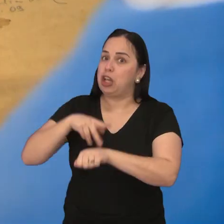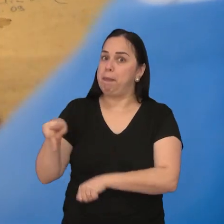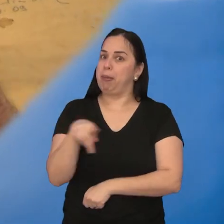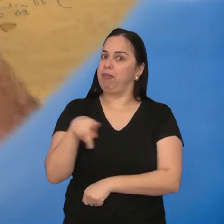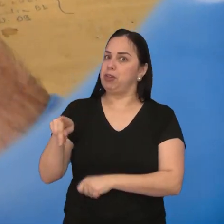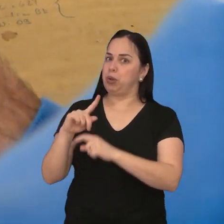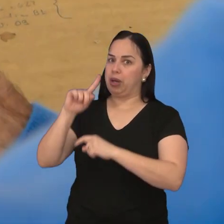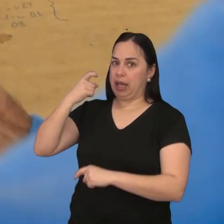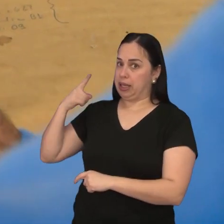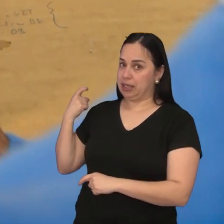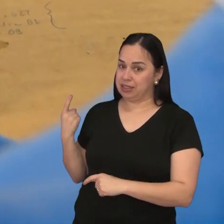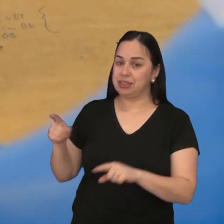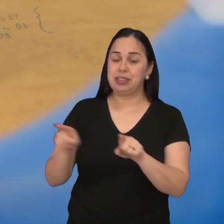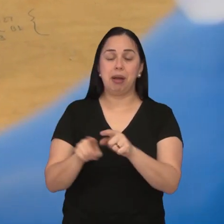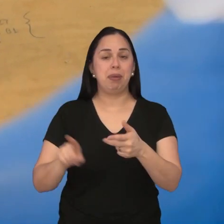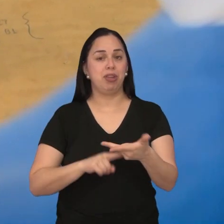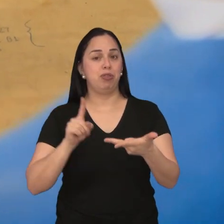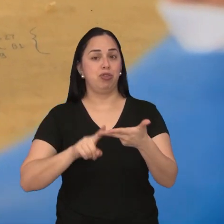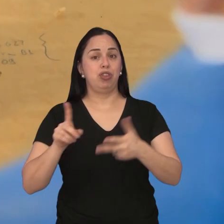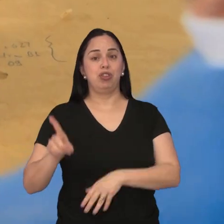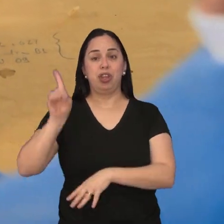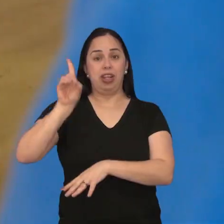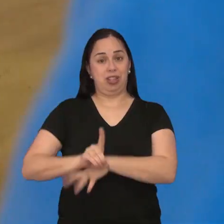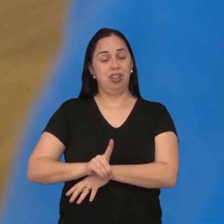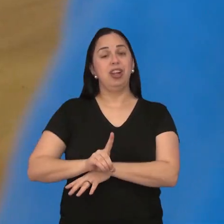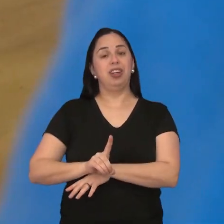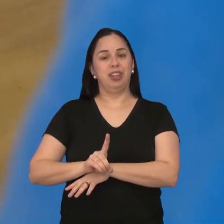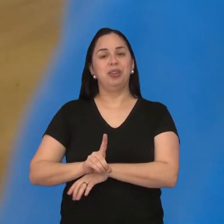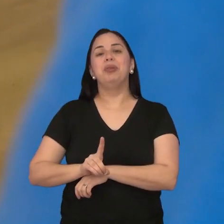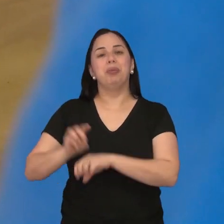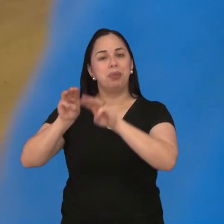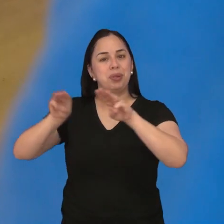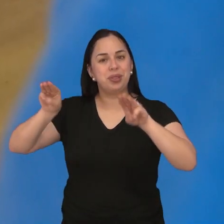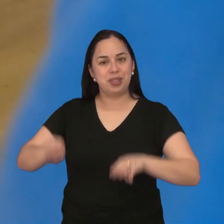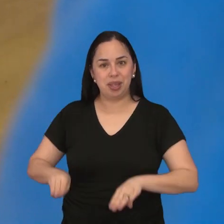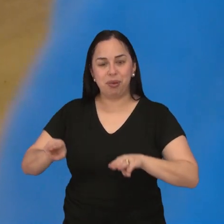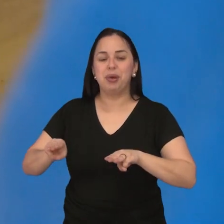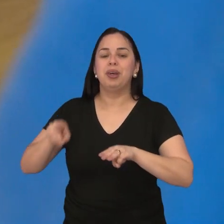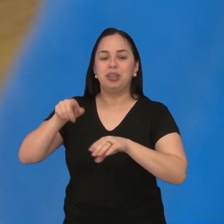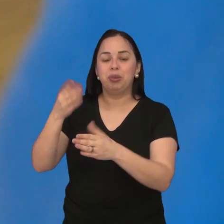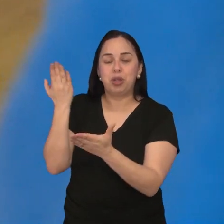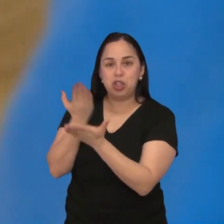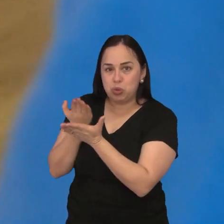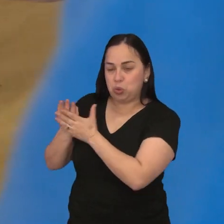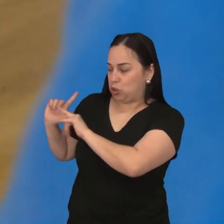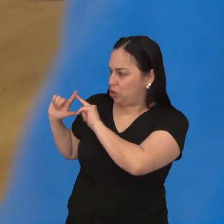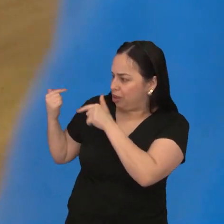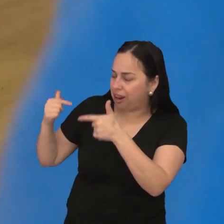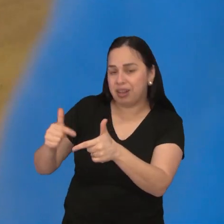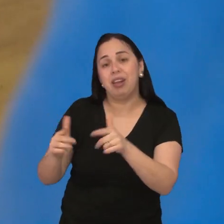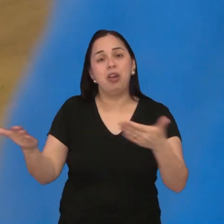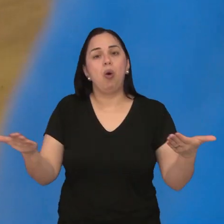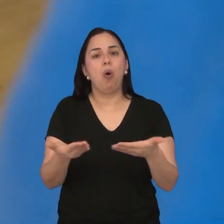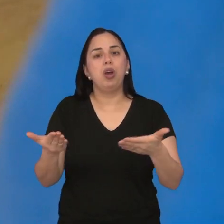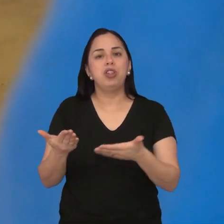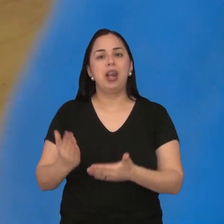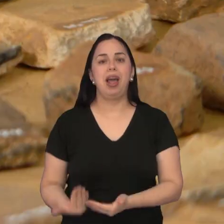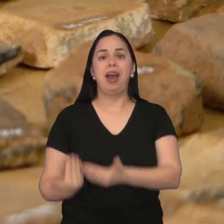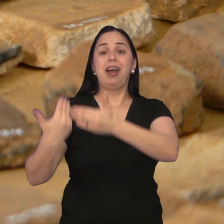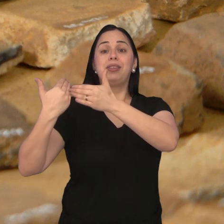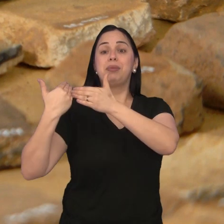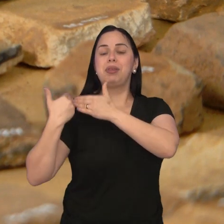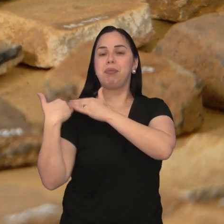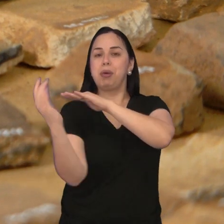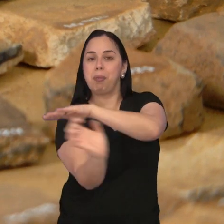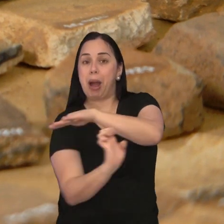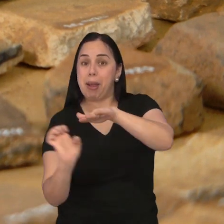várias universidades e diretor do Museu de Antropologia do Vale. Atualmente, é o arqueólogo responsável por